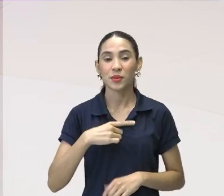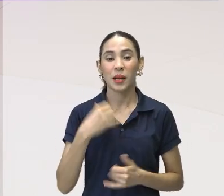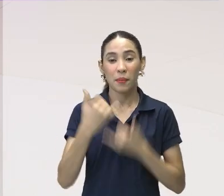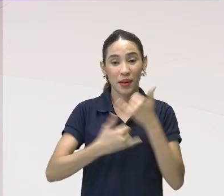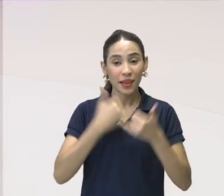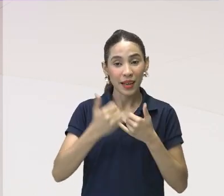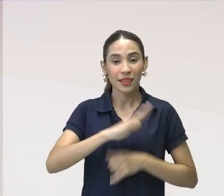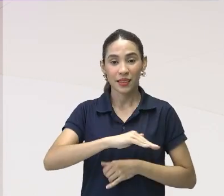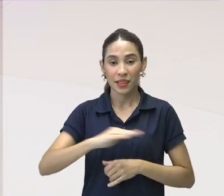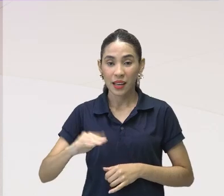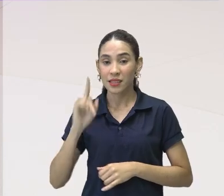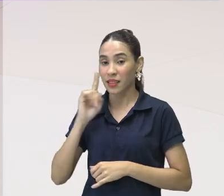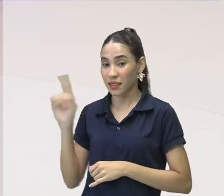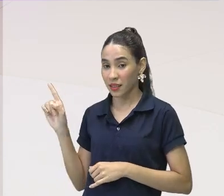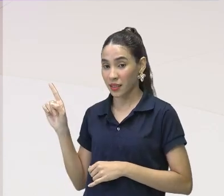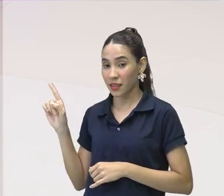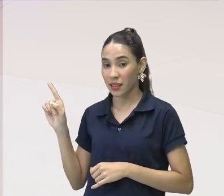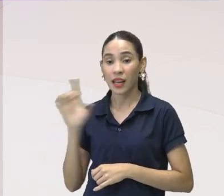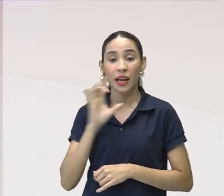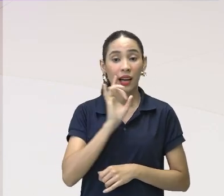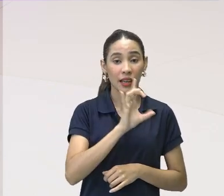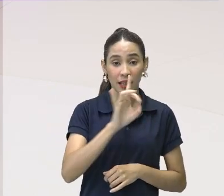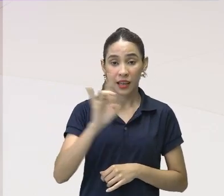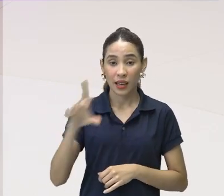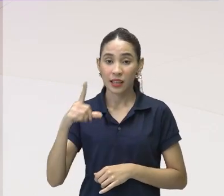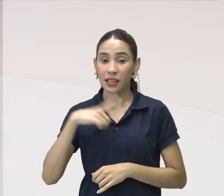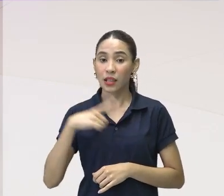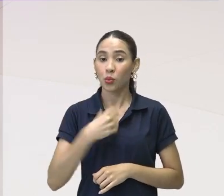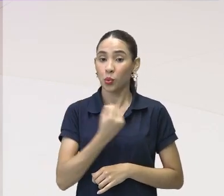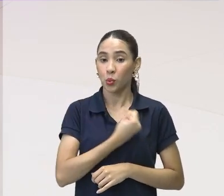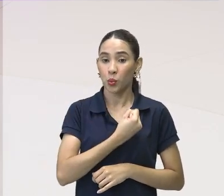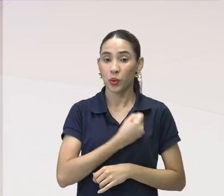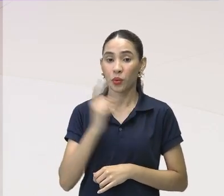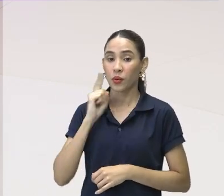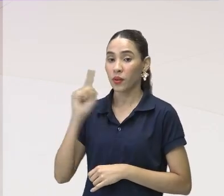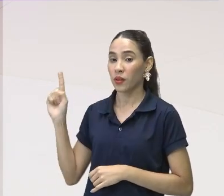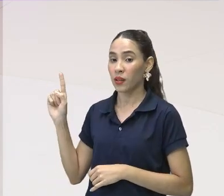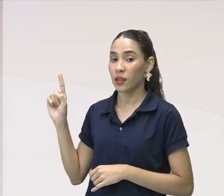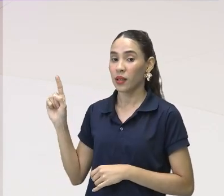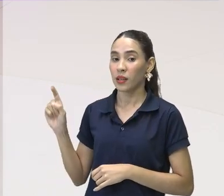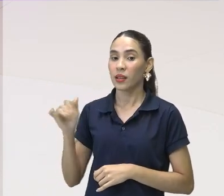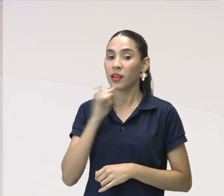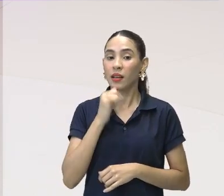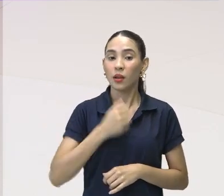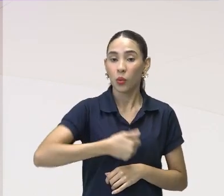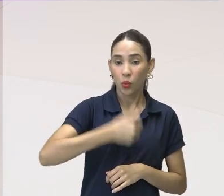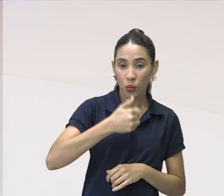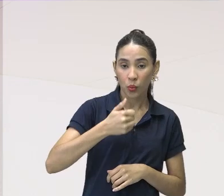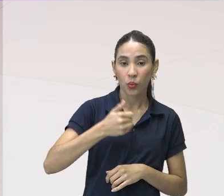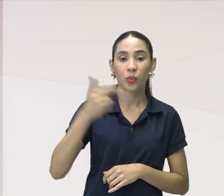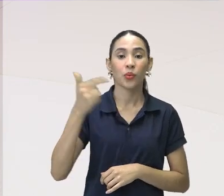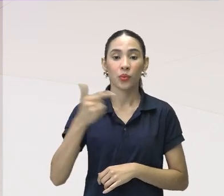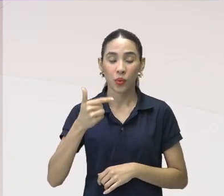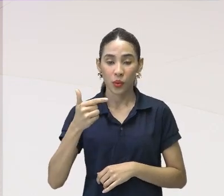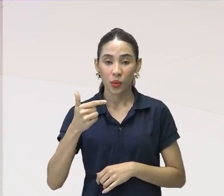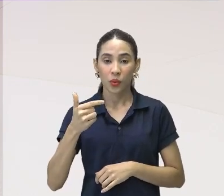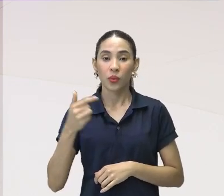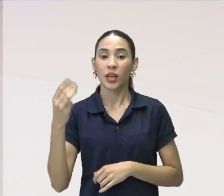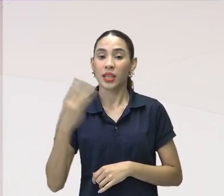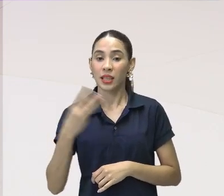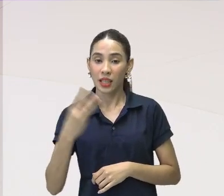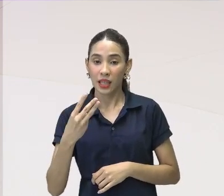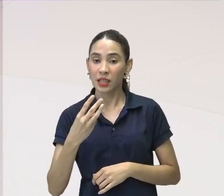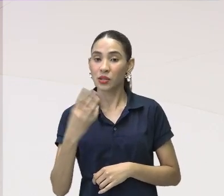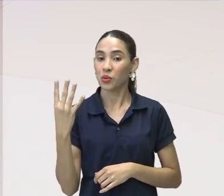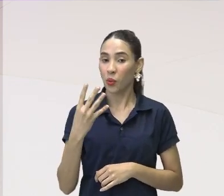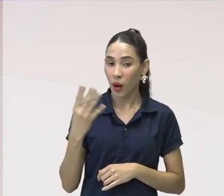crianças novamente, observe que cada uma tem um númerozinho aí, né? Temos a criança 1, criança 2, a criança número 3,